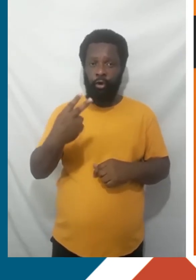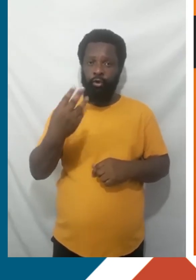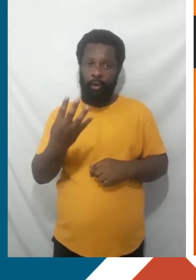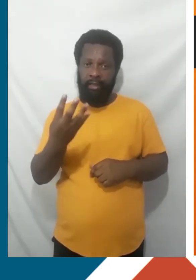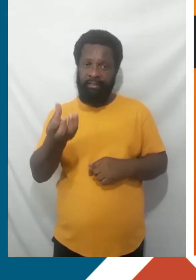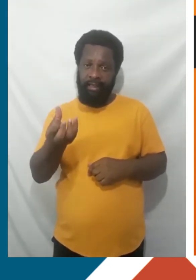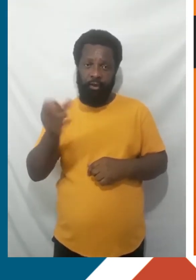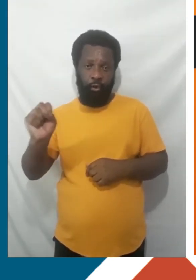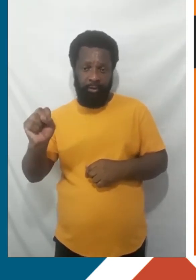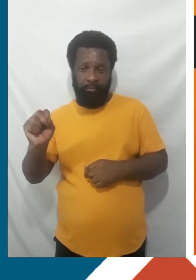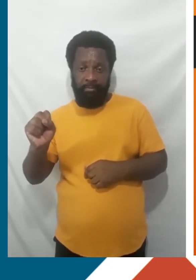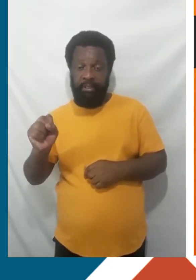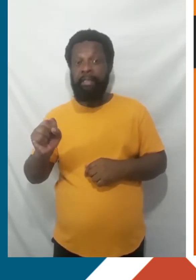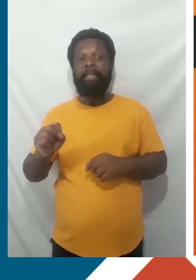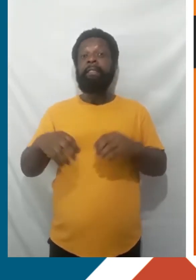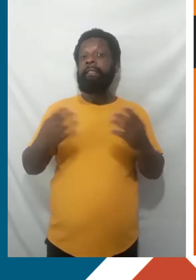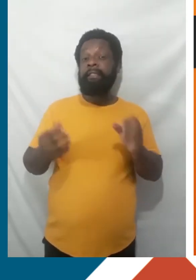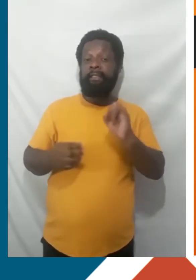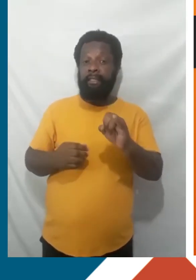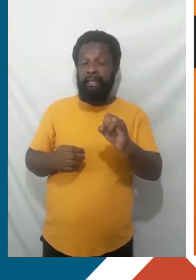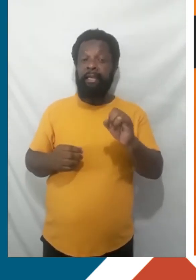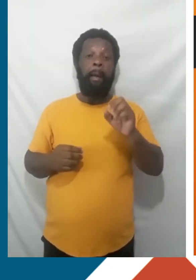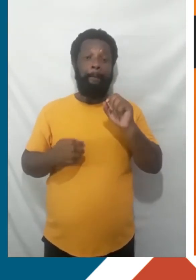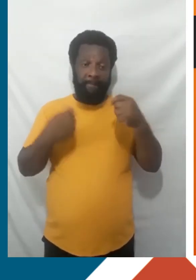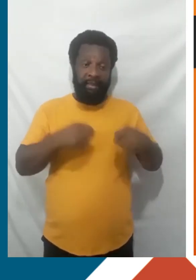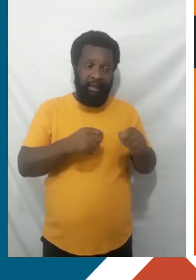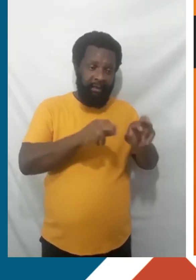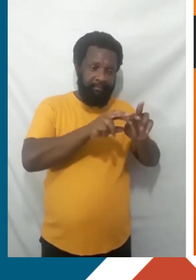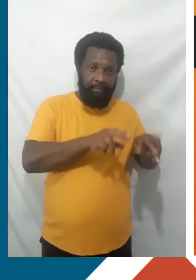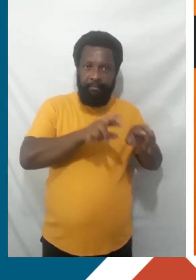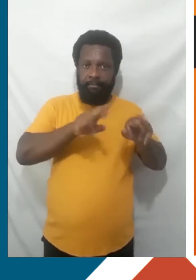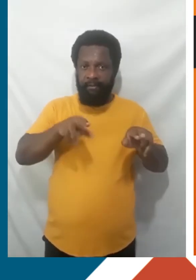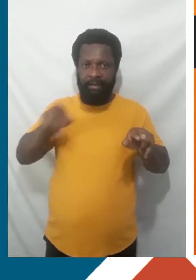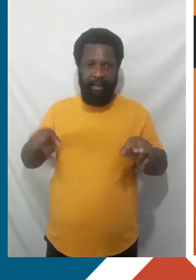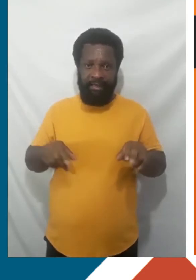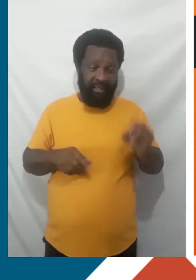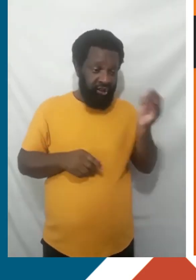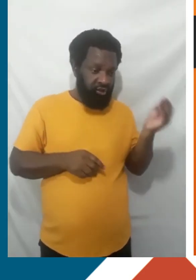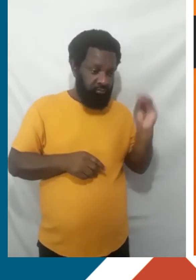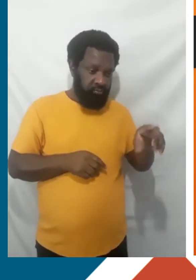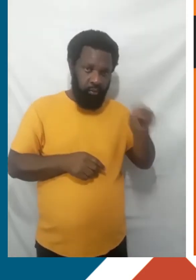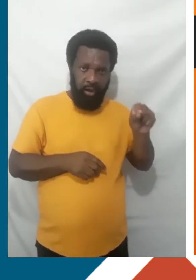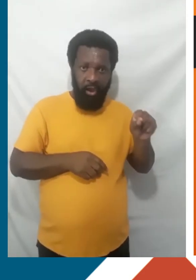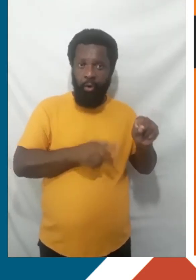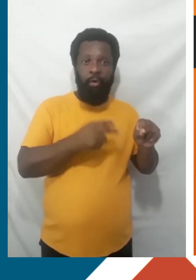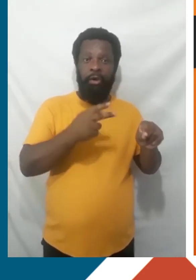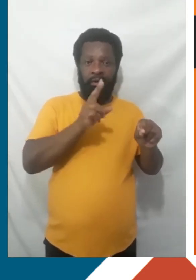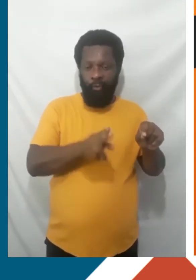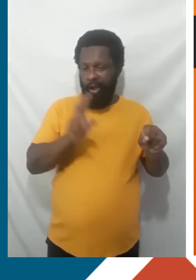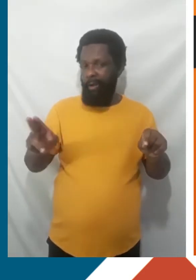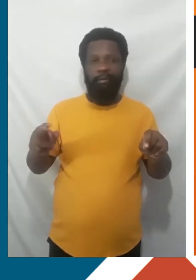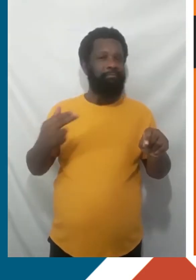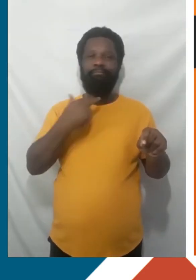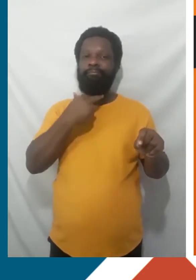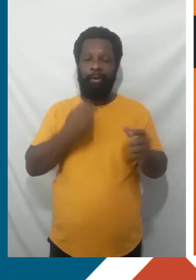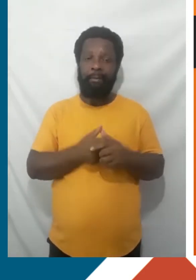2, 4, 6 ou 8. E o segundo dígito, que basta ser diferente dos demais que já foram escolhidos, para que possamos ter